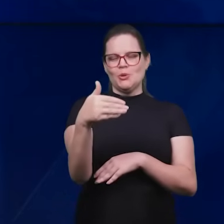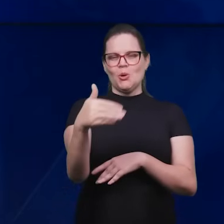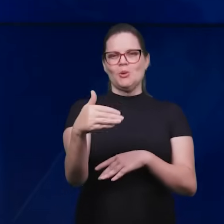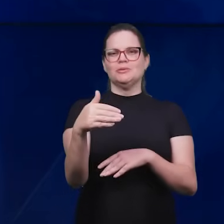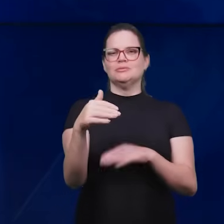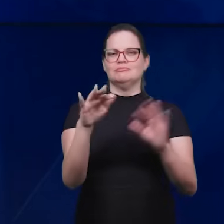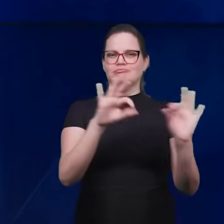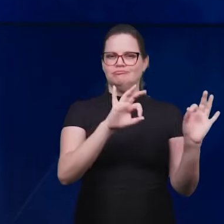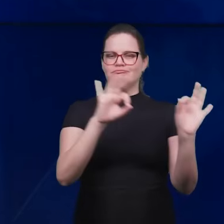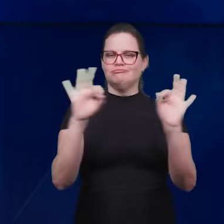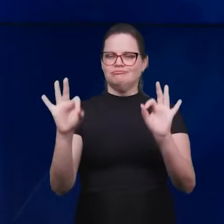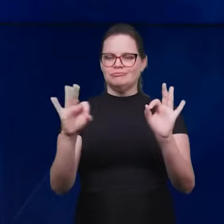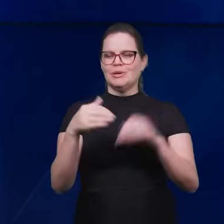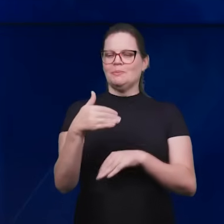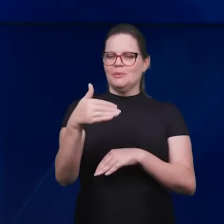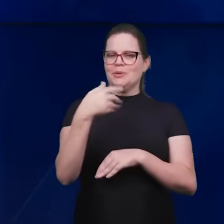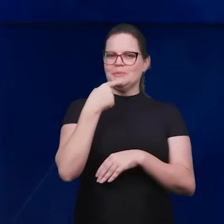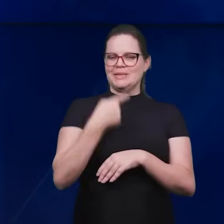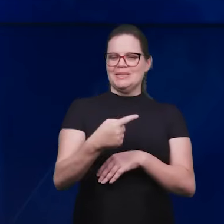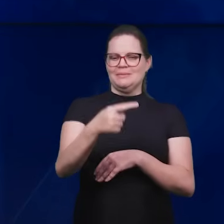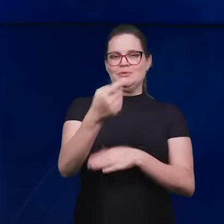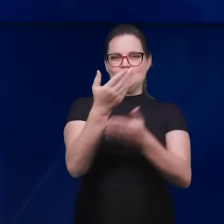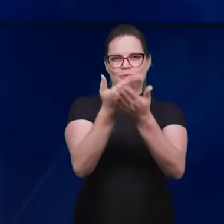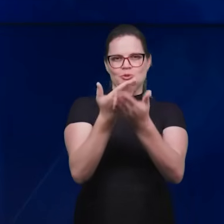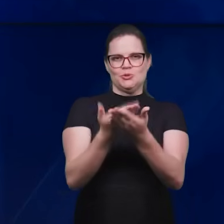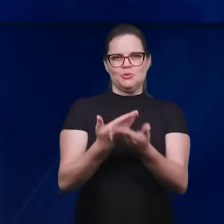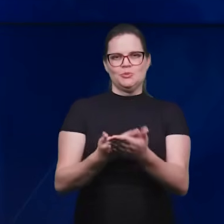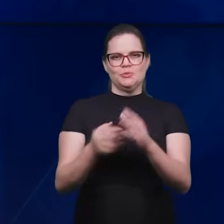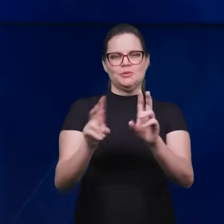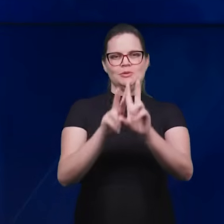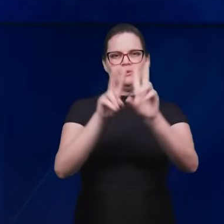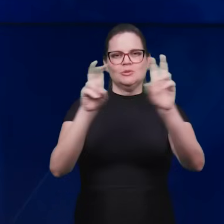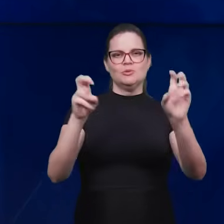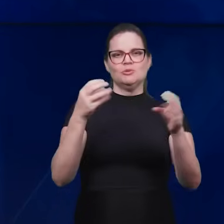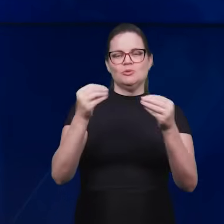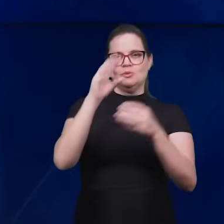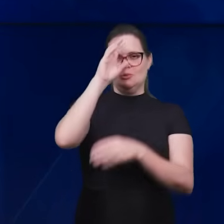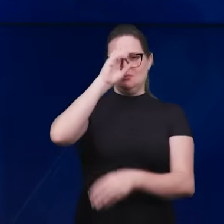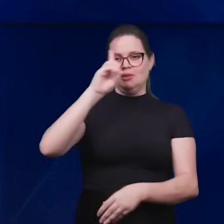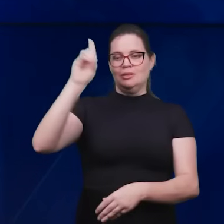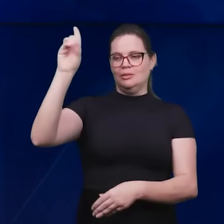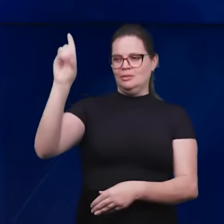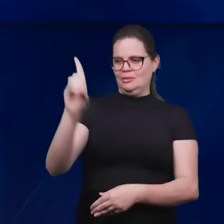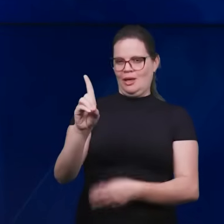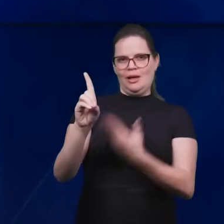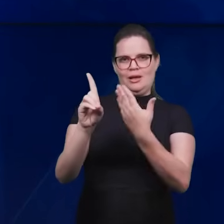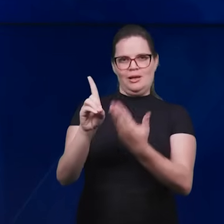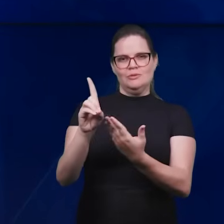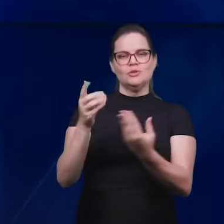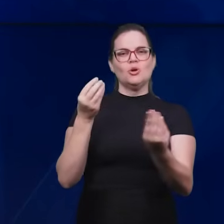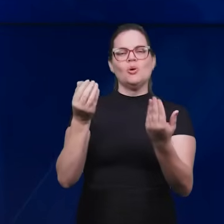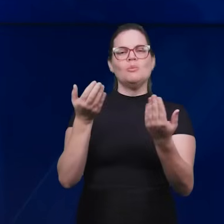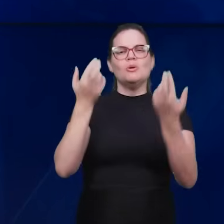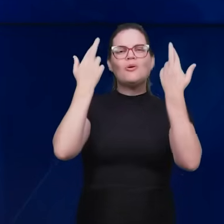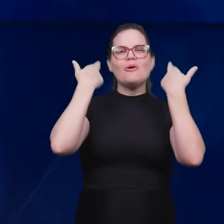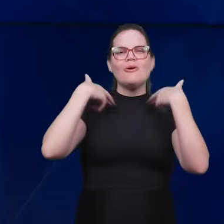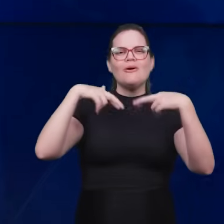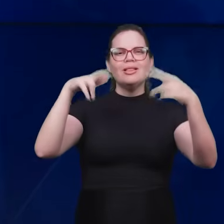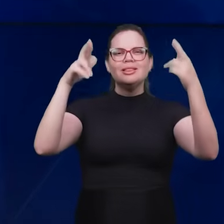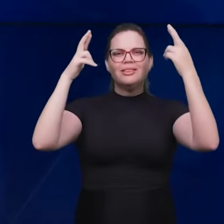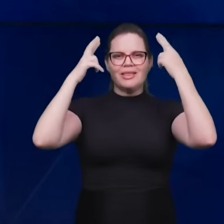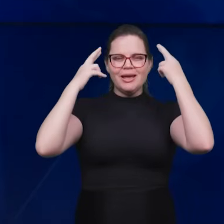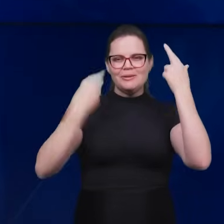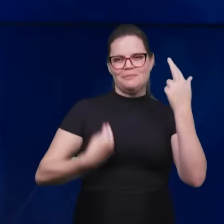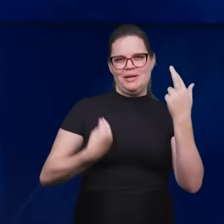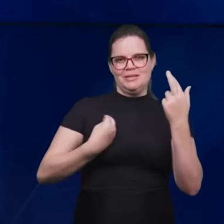próximos. Na próxima semana estaremos estudando sobre a presença do Cordeiro na trajetória da